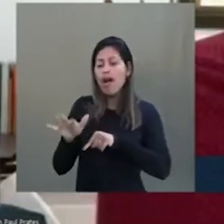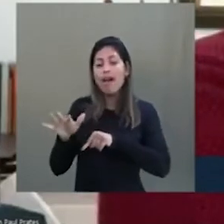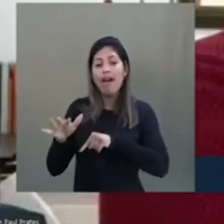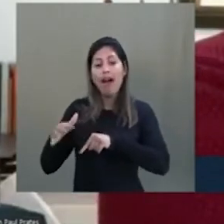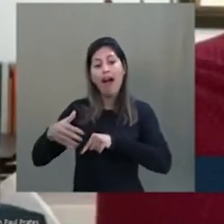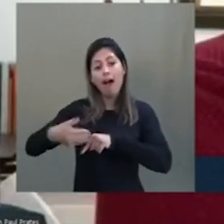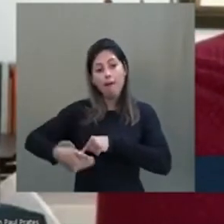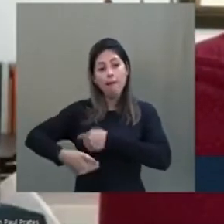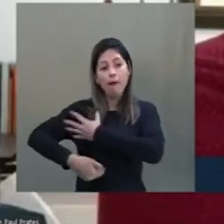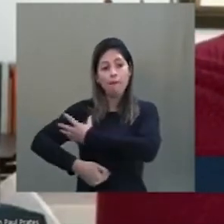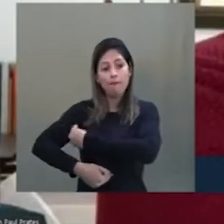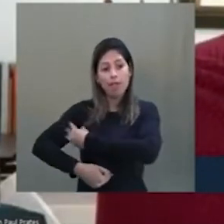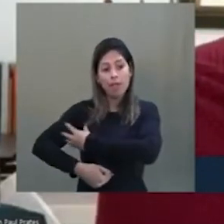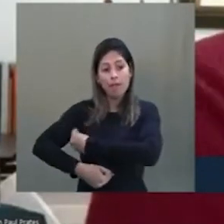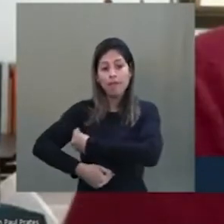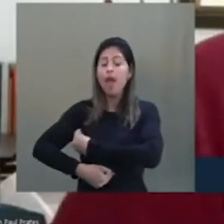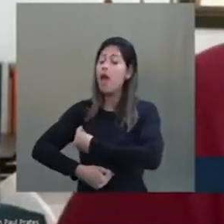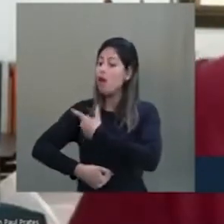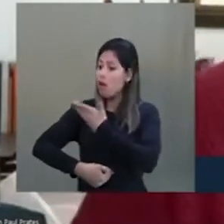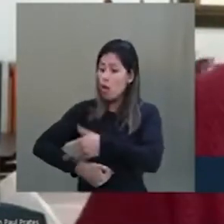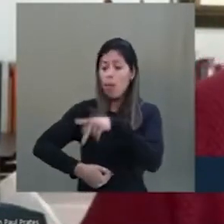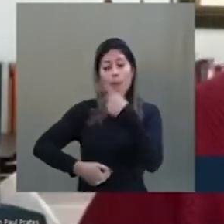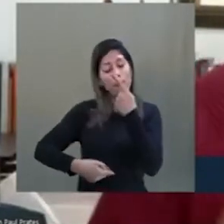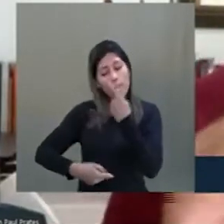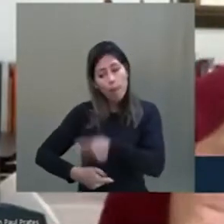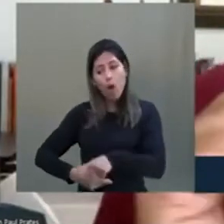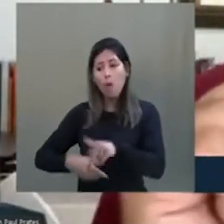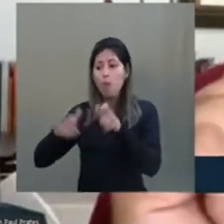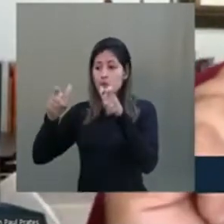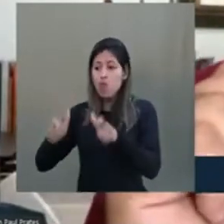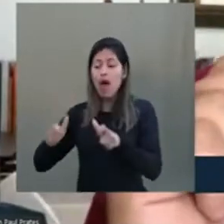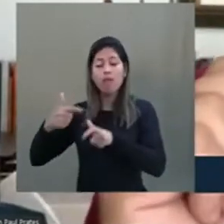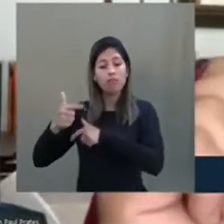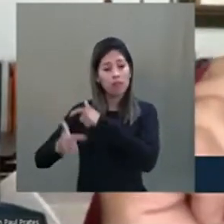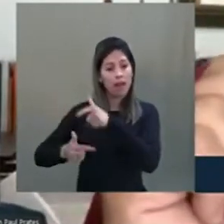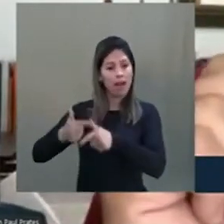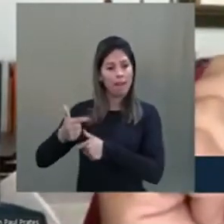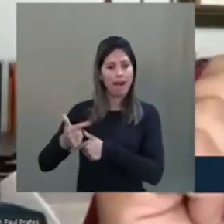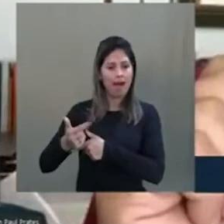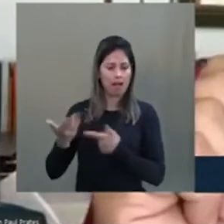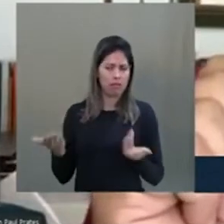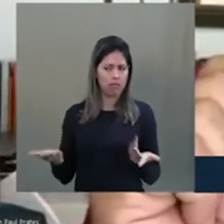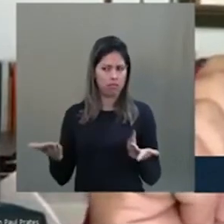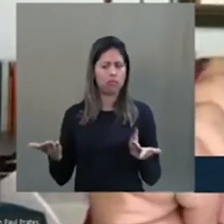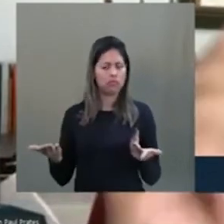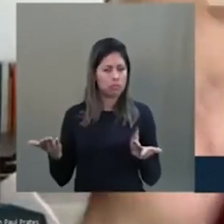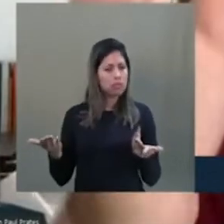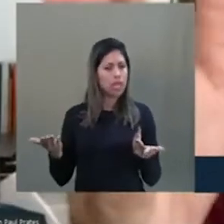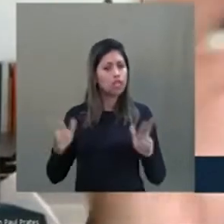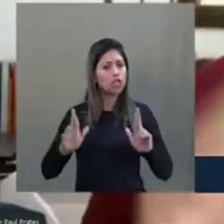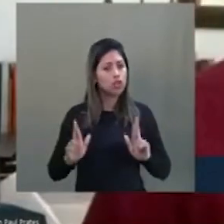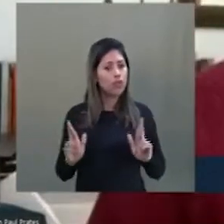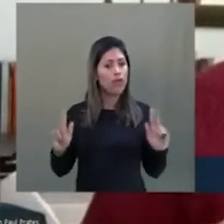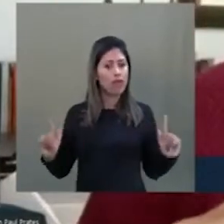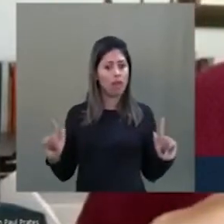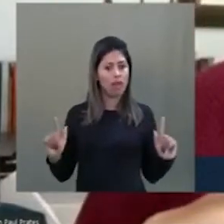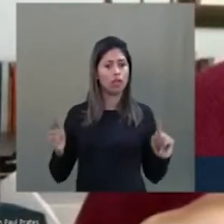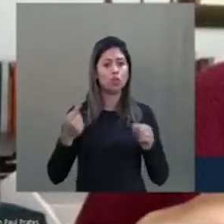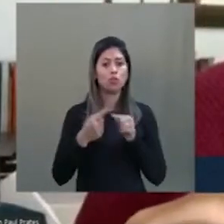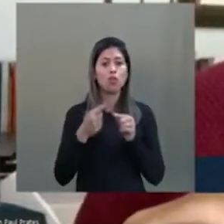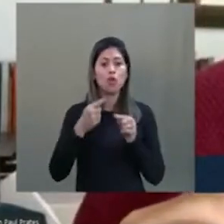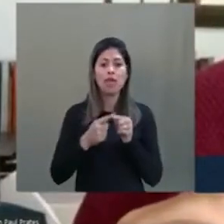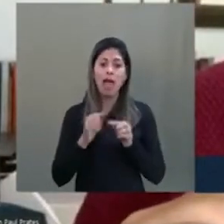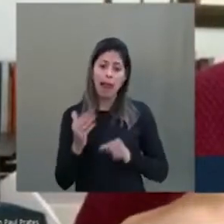com tranquilidade, no próprio local de trabalho. Lembro aos queridos diletos senadores, que já devem ter enfrentado as